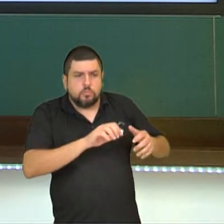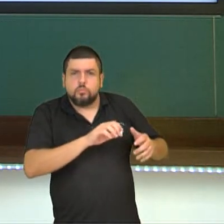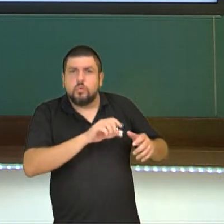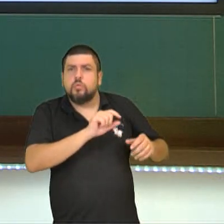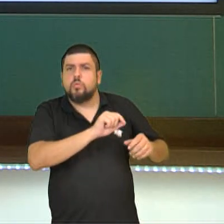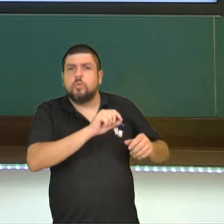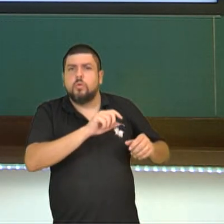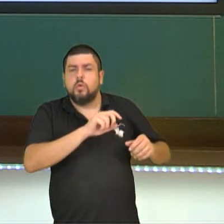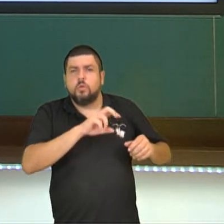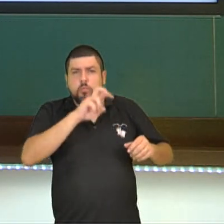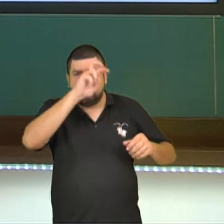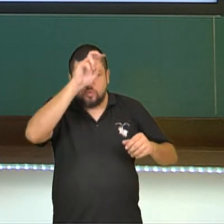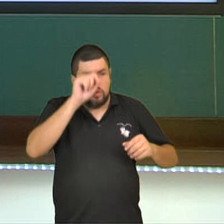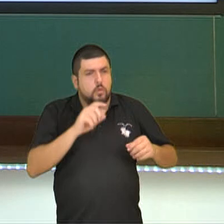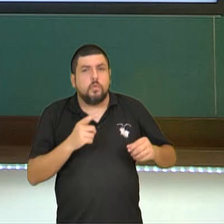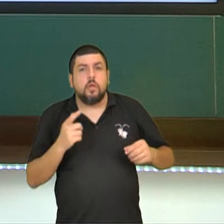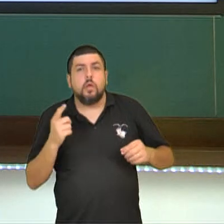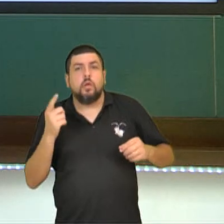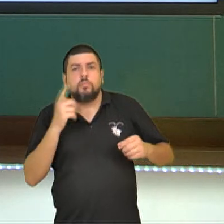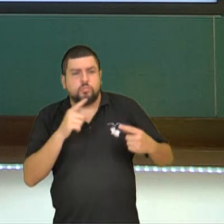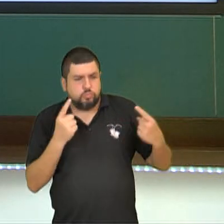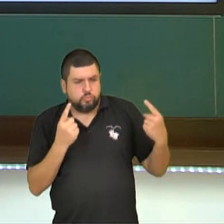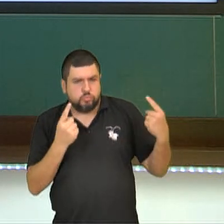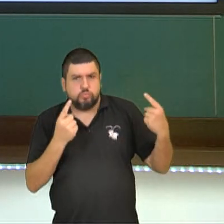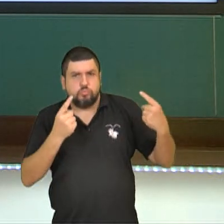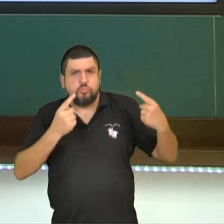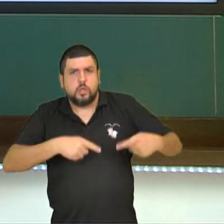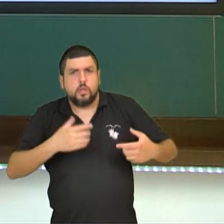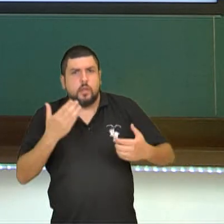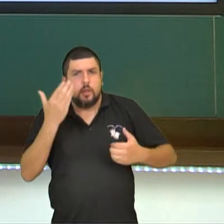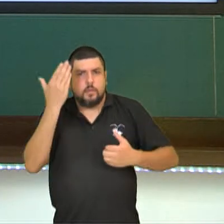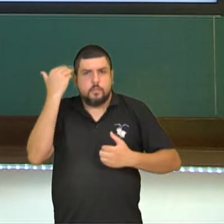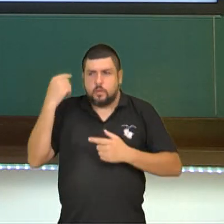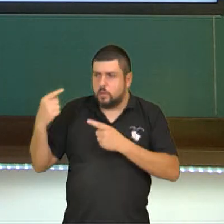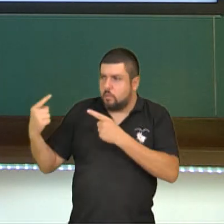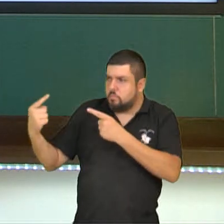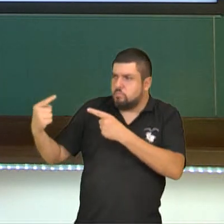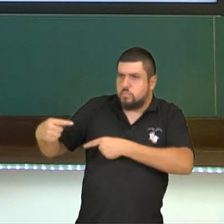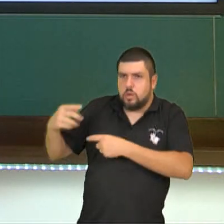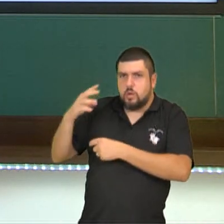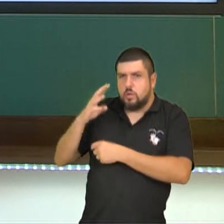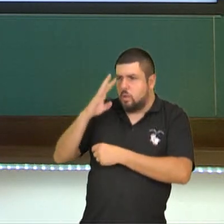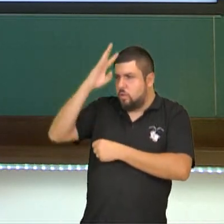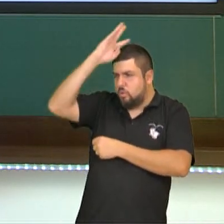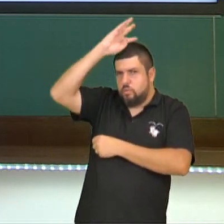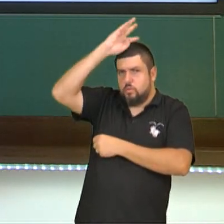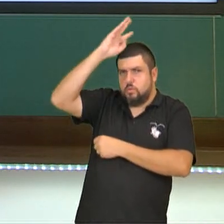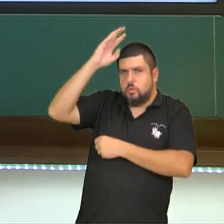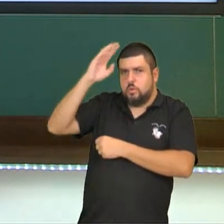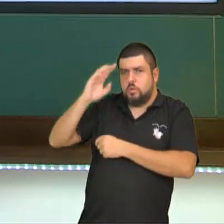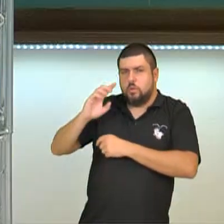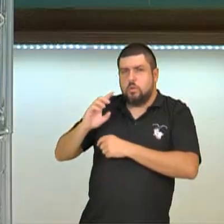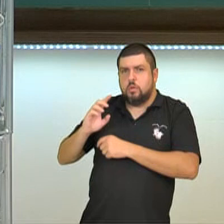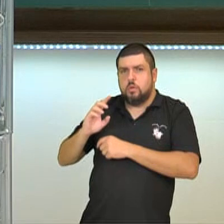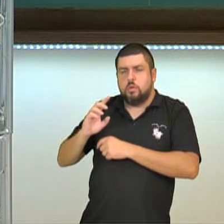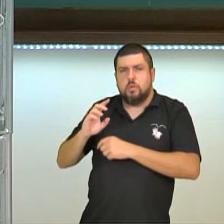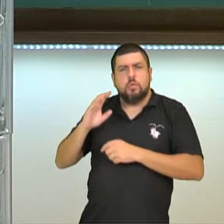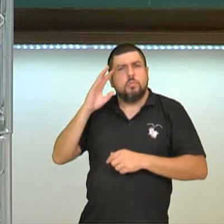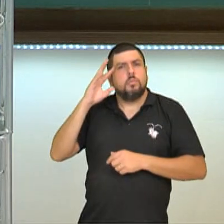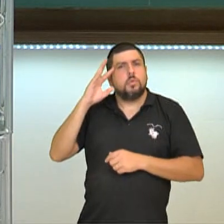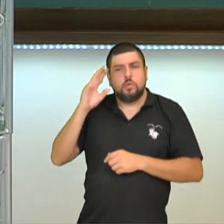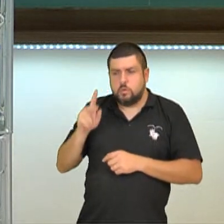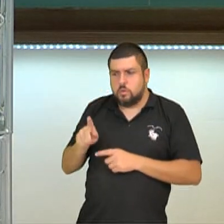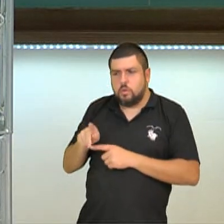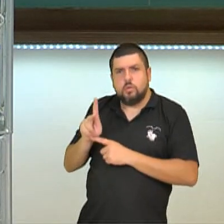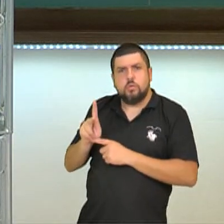chegou a desafiar o Império Romano, pouca coisa eles não são. Quem é esse poder militar então